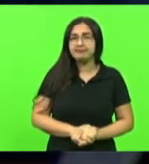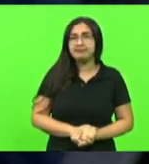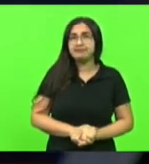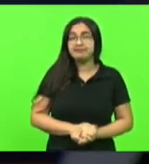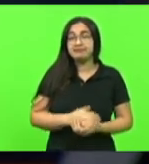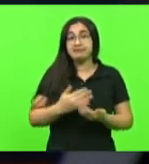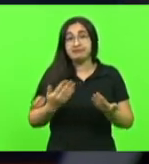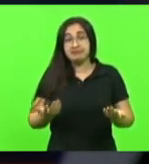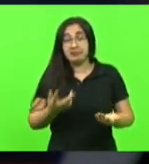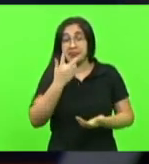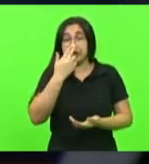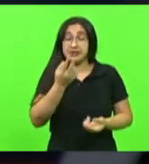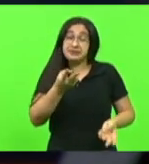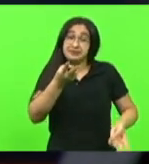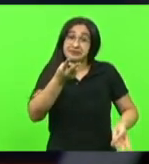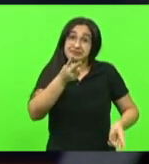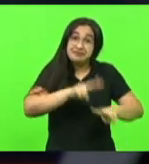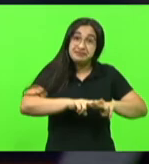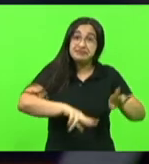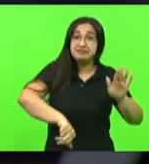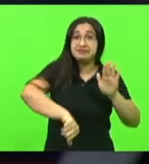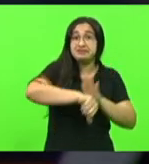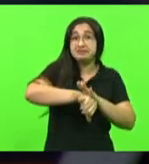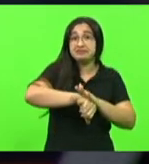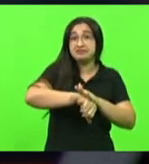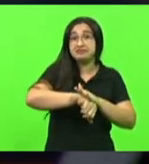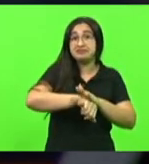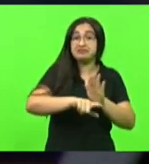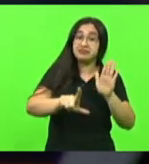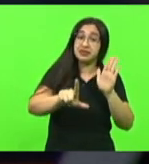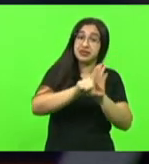se torce um criminoso na frente das leis